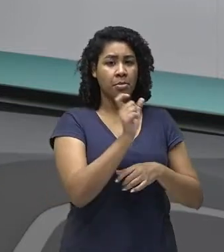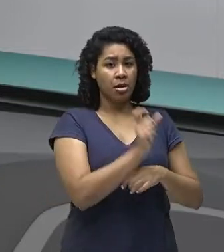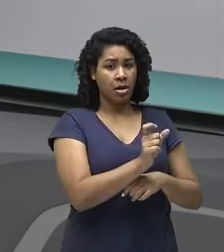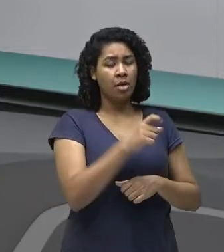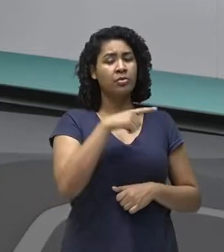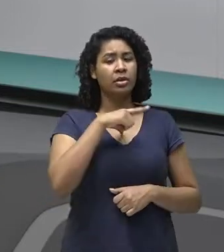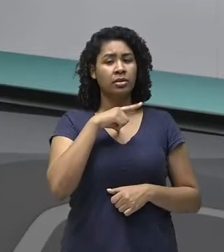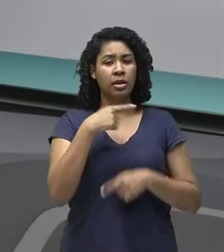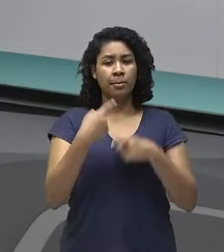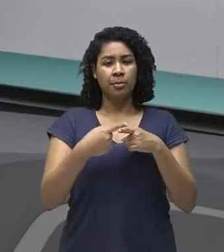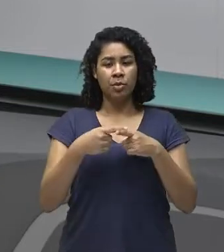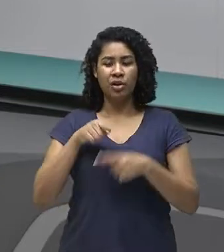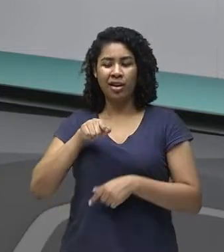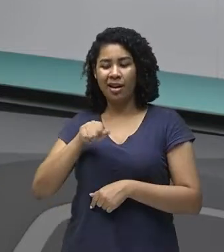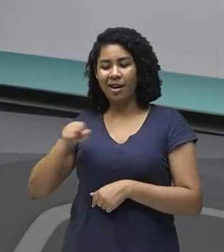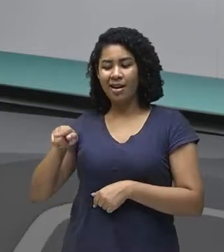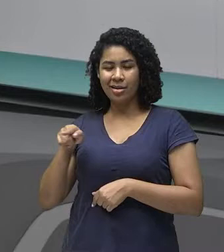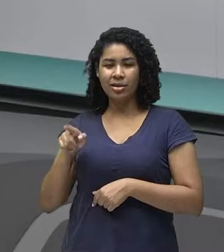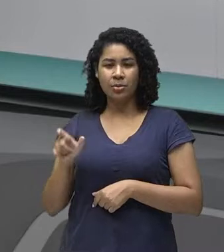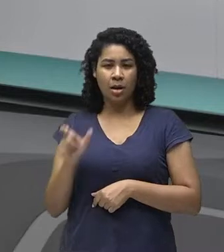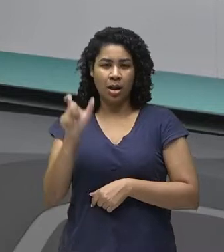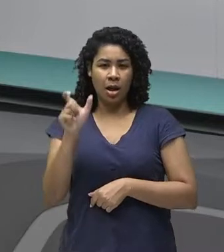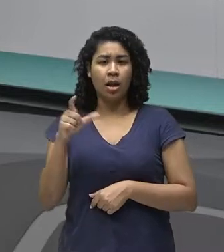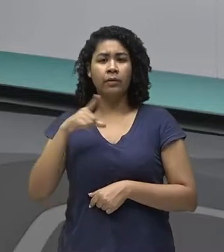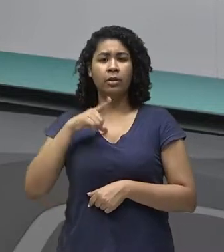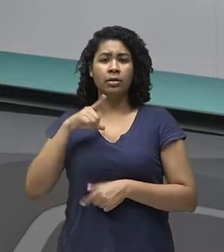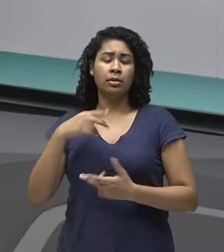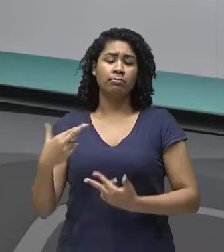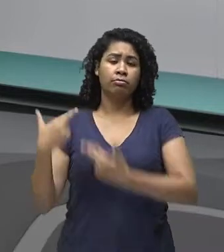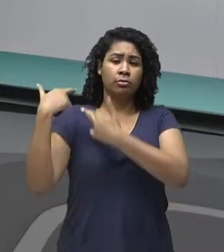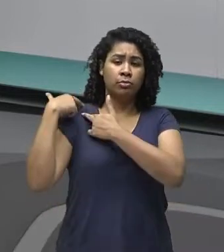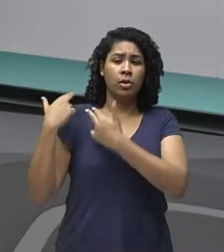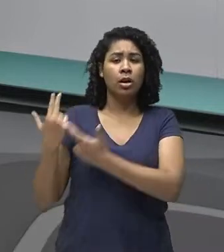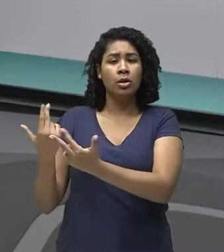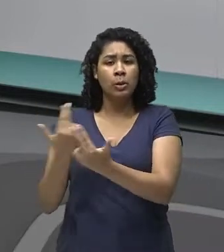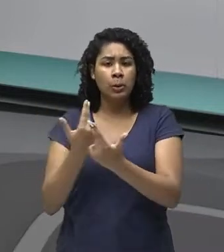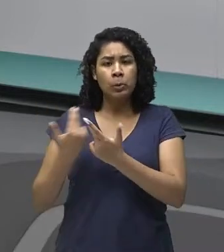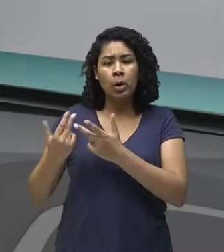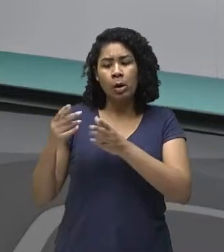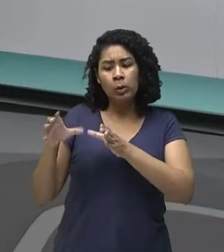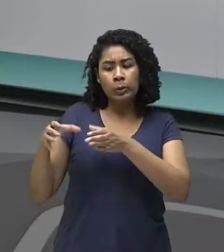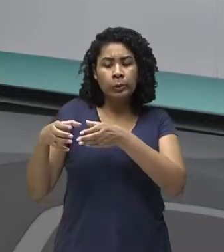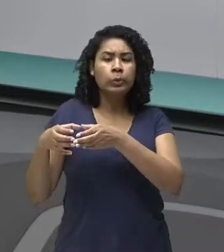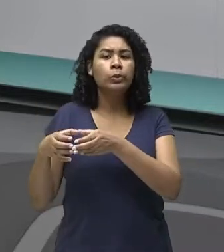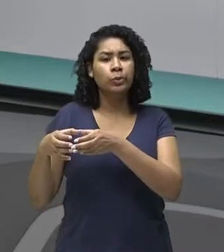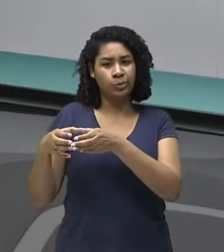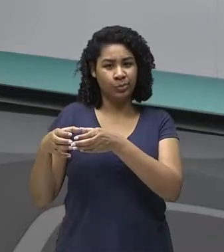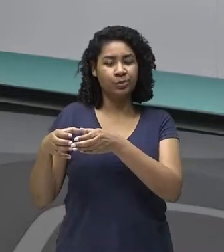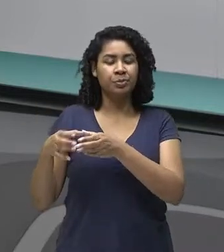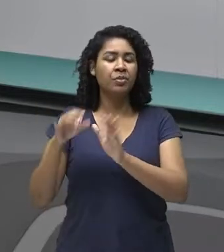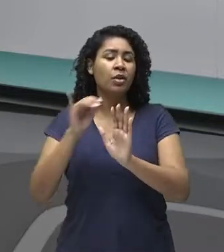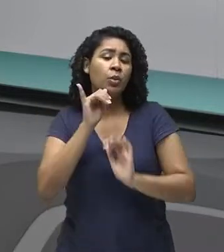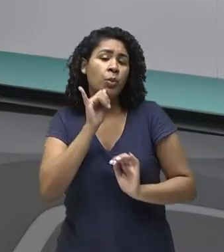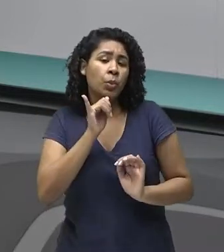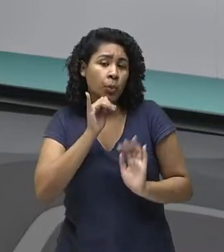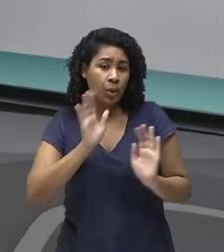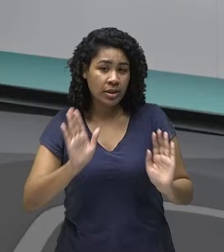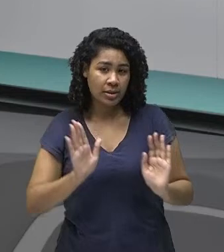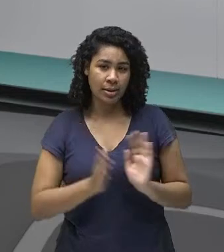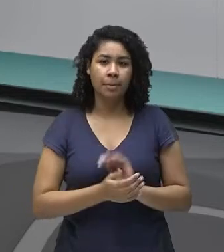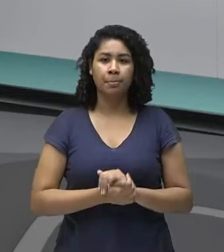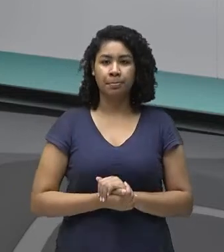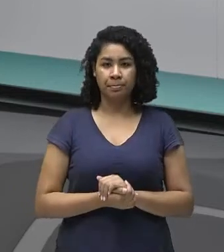a mesma função, né? Como assim, teacher? Dá um exemplo aí pra gente saber. Então vamos lá, um exemplo aqui